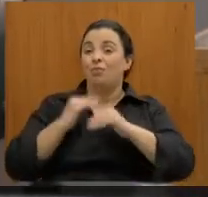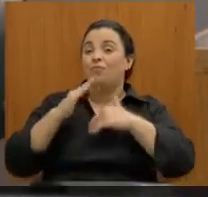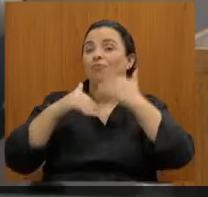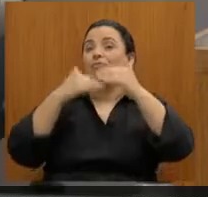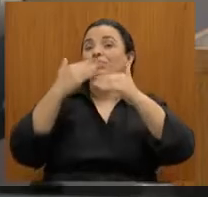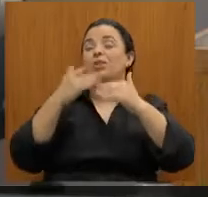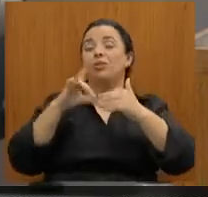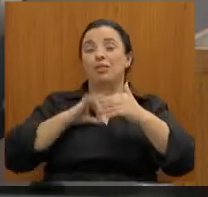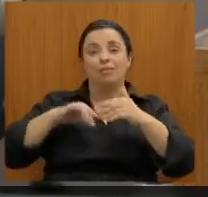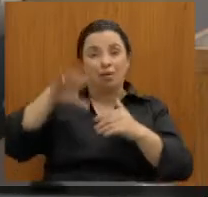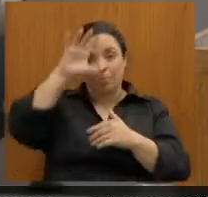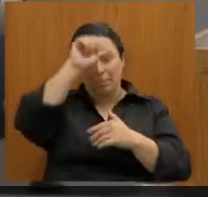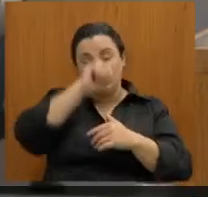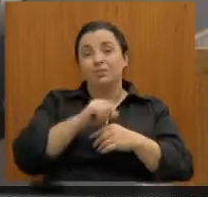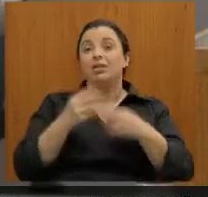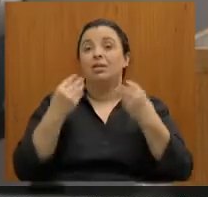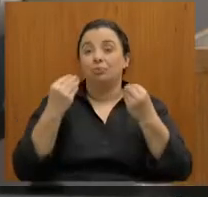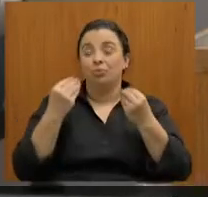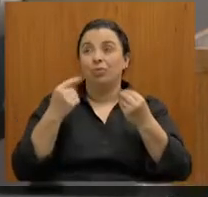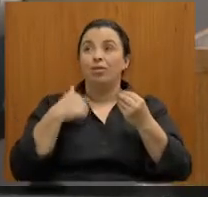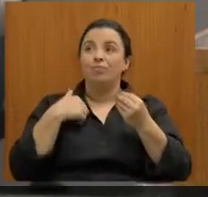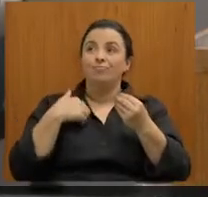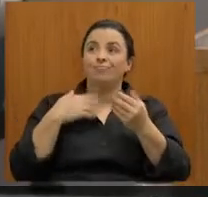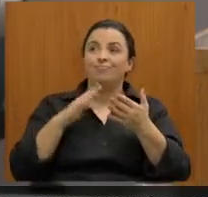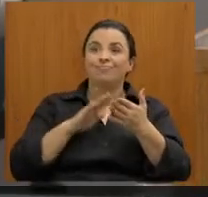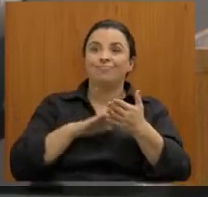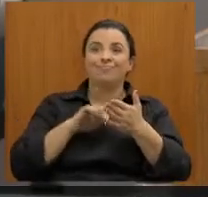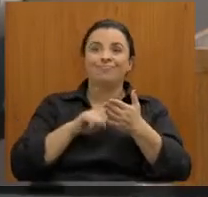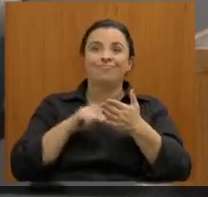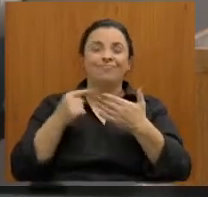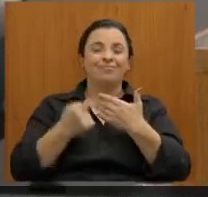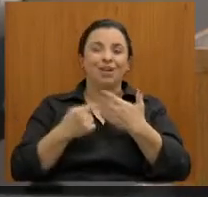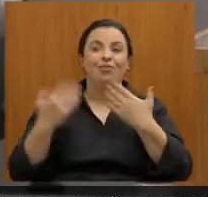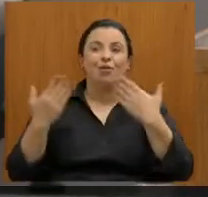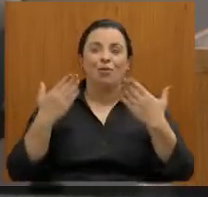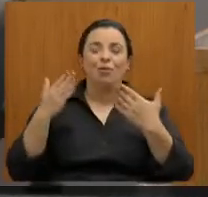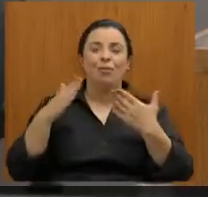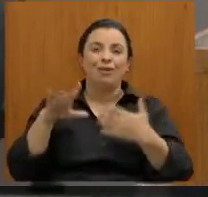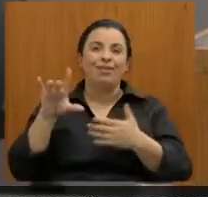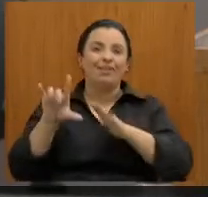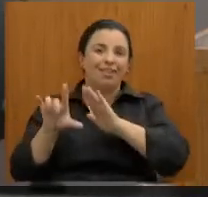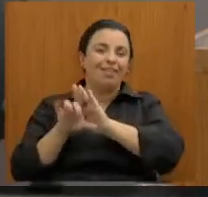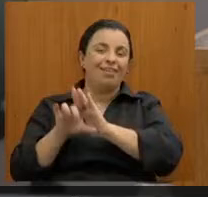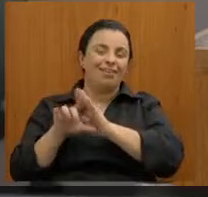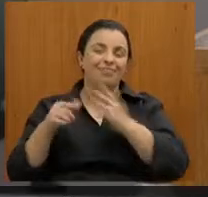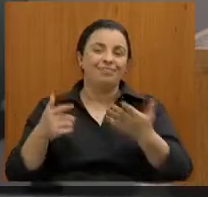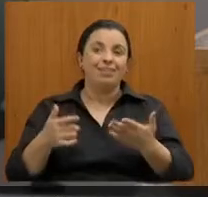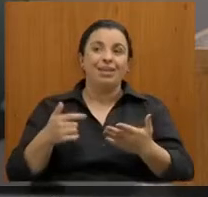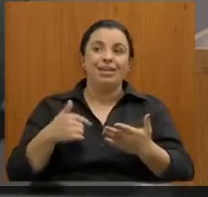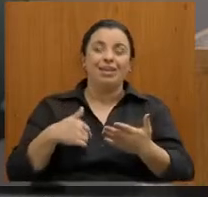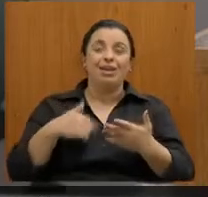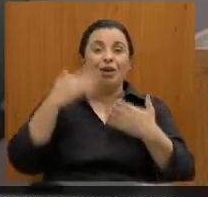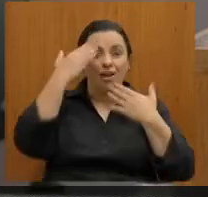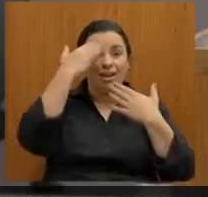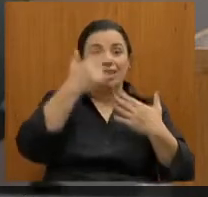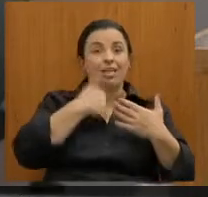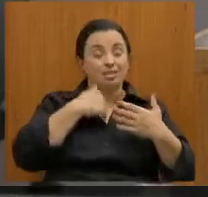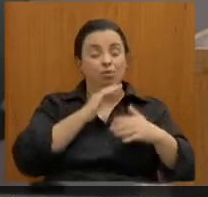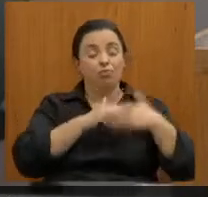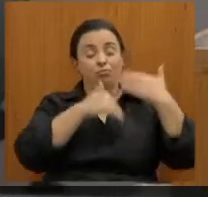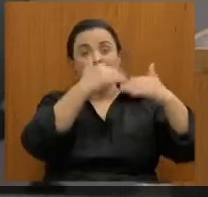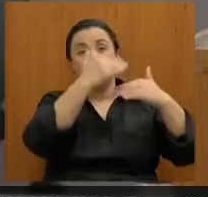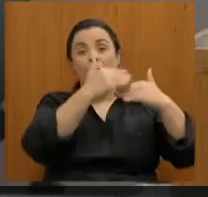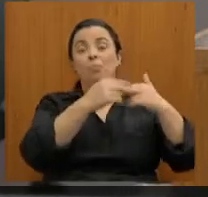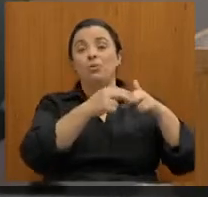aprendizado e graças a Deus aos meus pais que eram educadores uma profissão